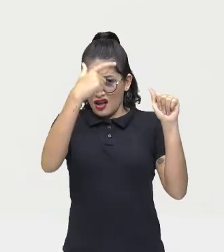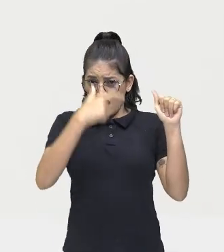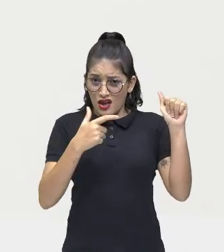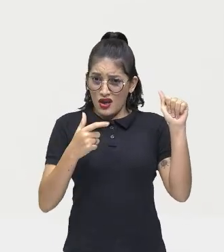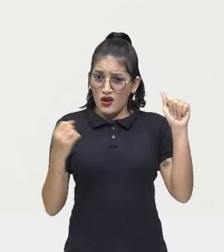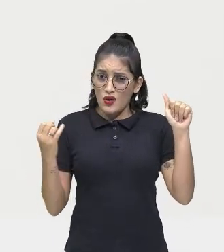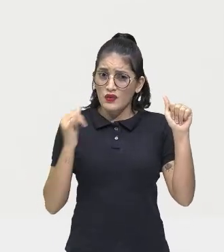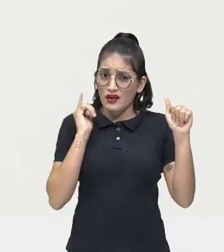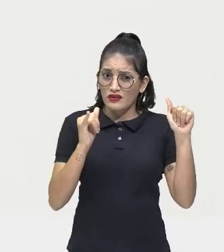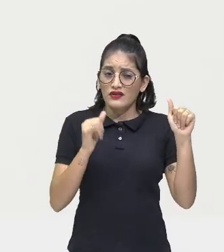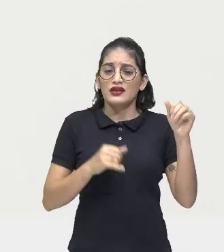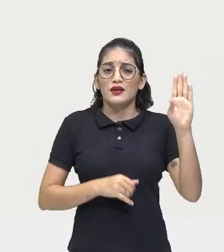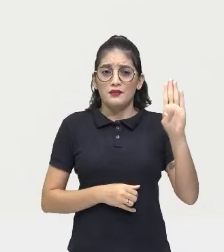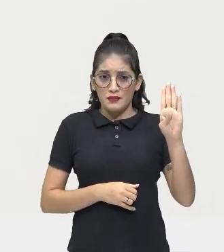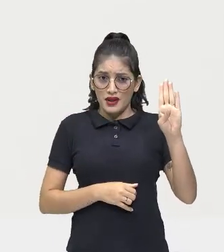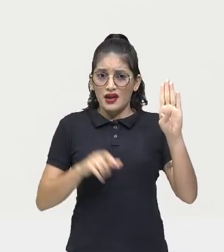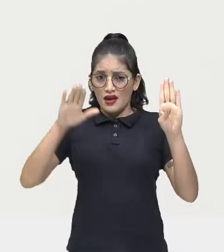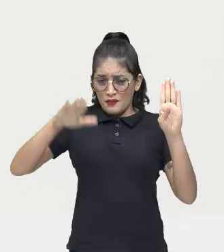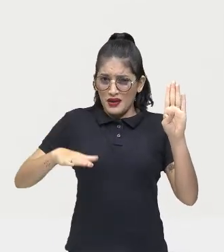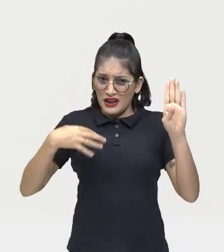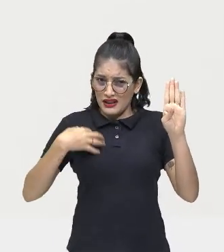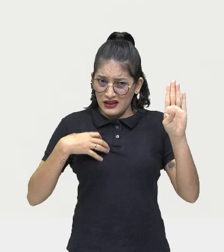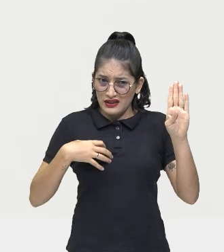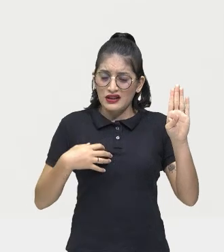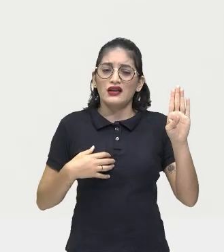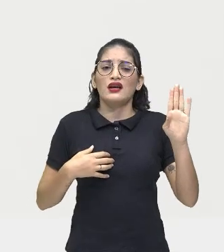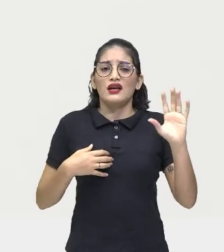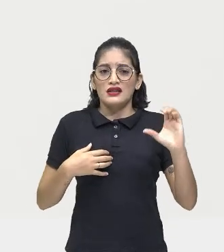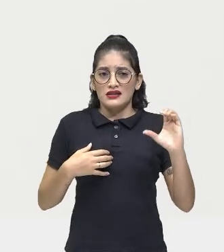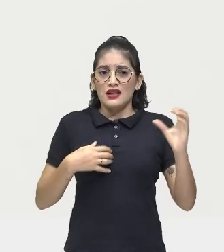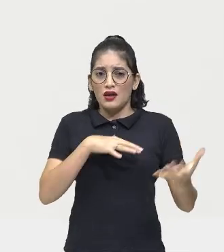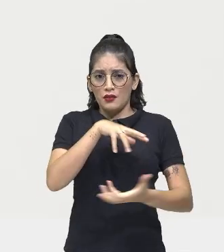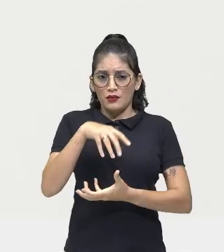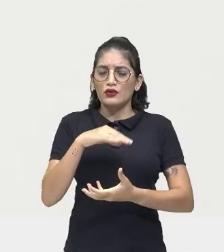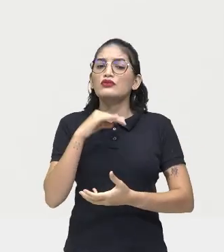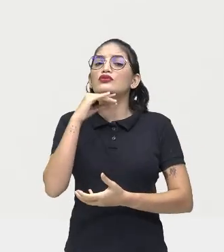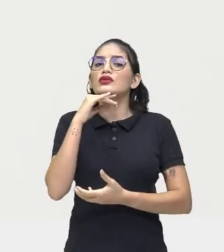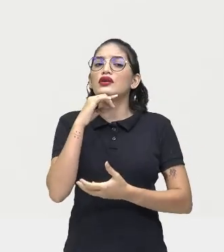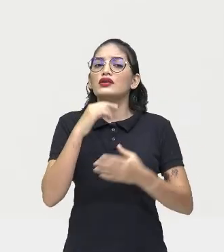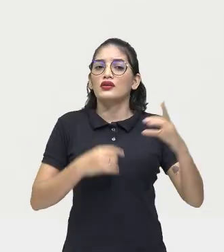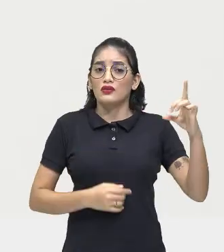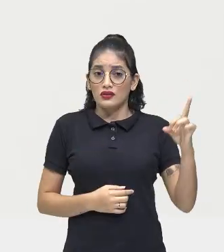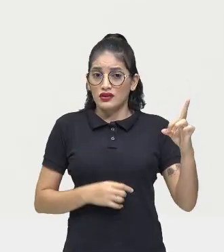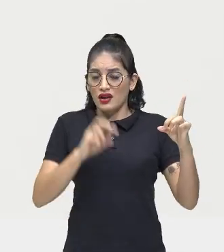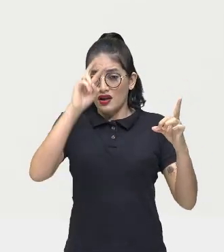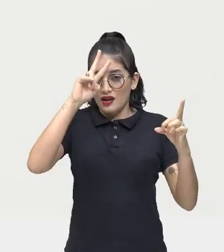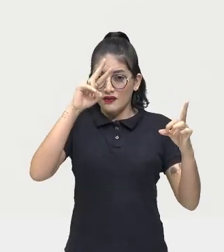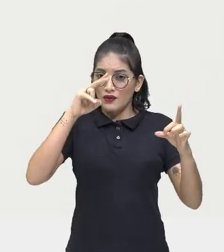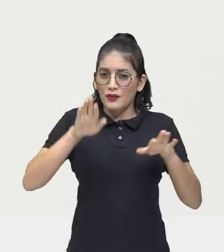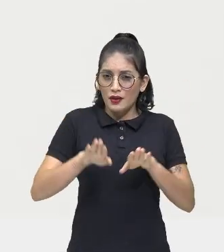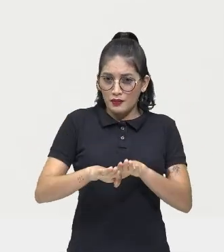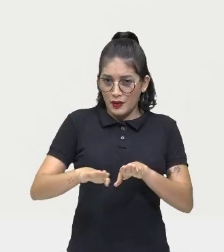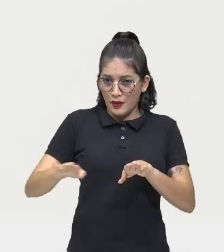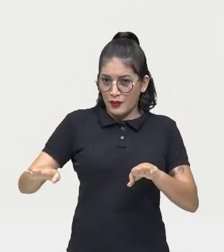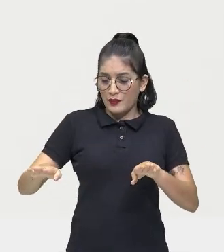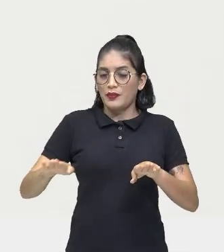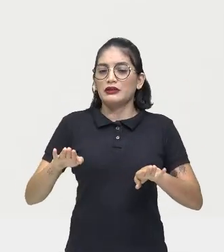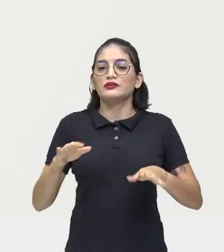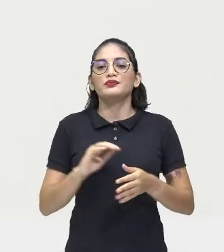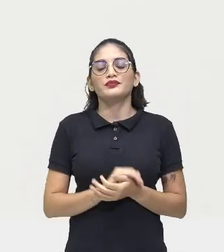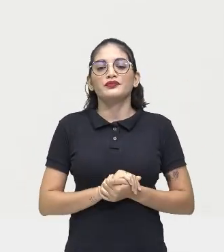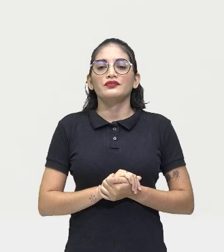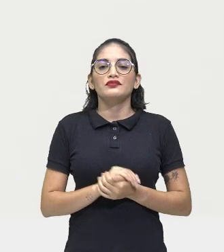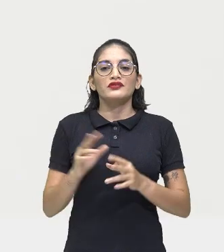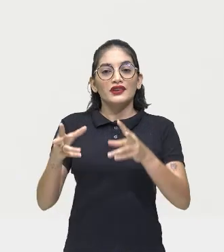dizem, B, pequeno e zangado, C, mundo e queixo, ou D, formiga e chão.